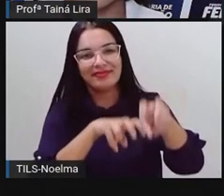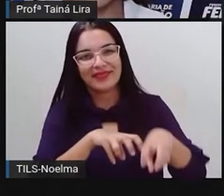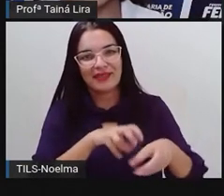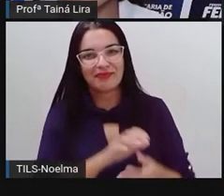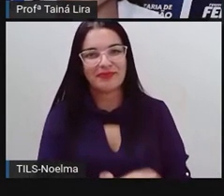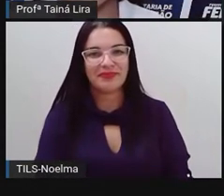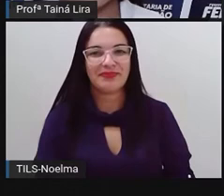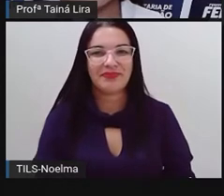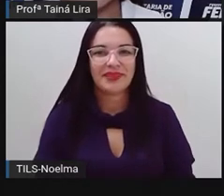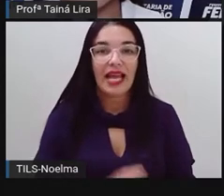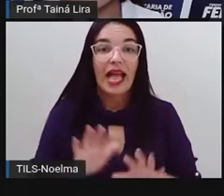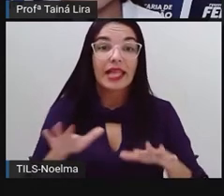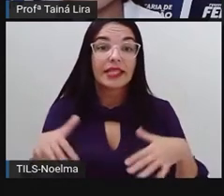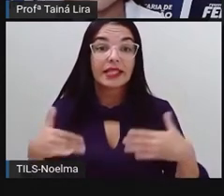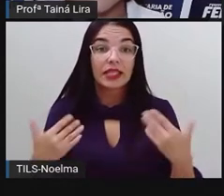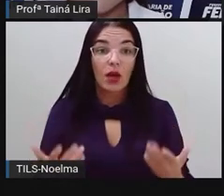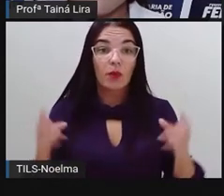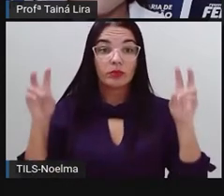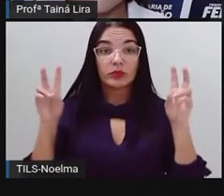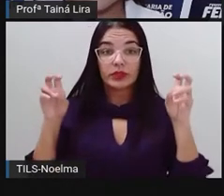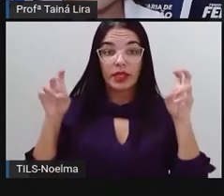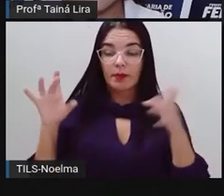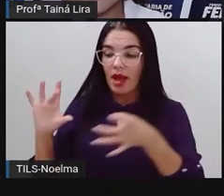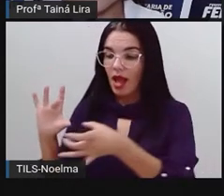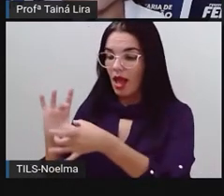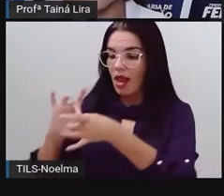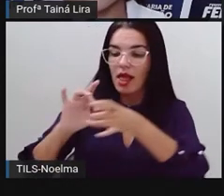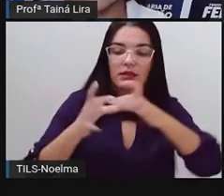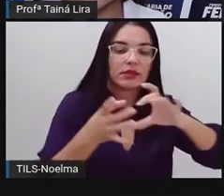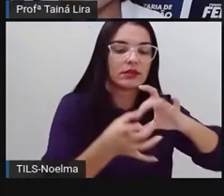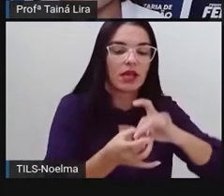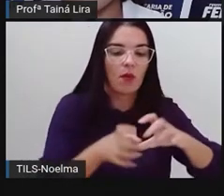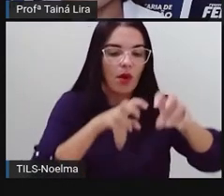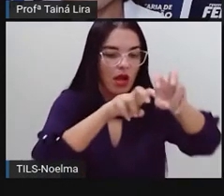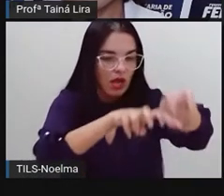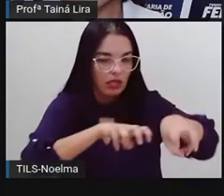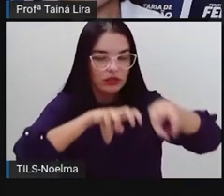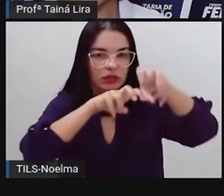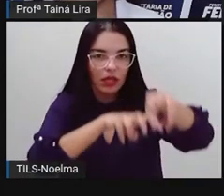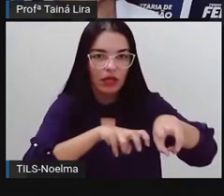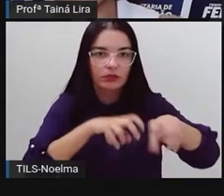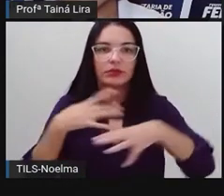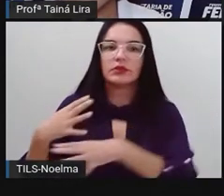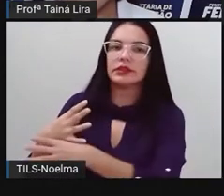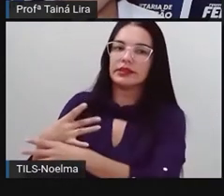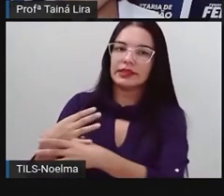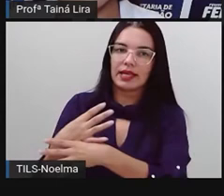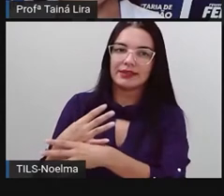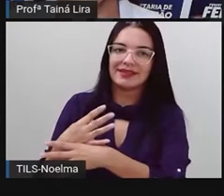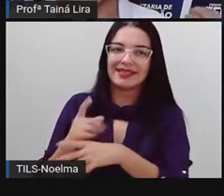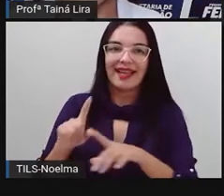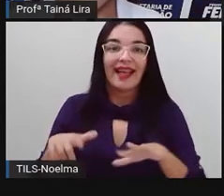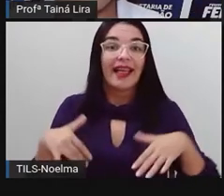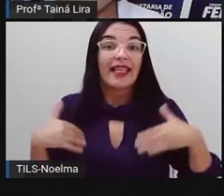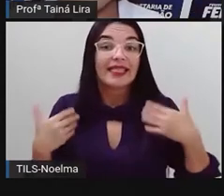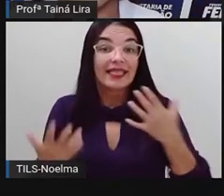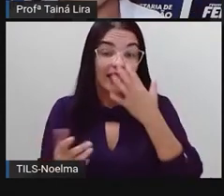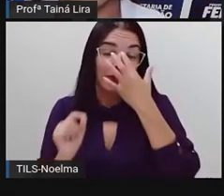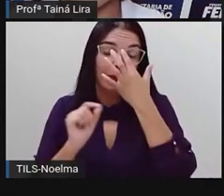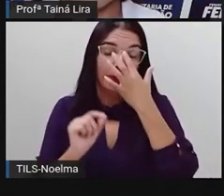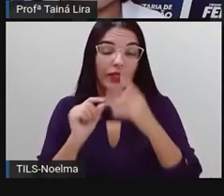bom Então olha lá relação campo-cidade então o abastecimento de carne